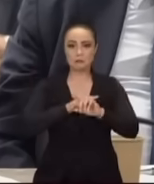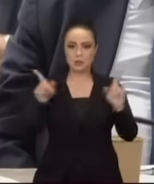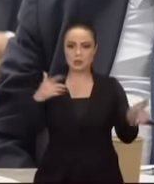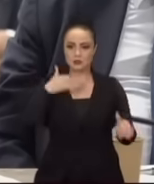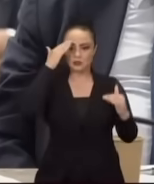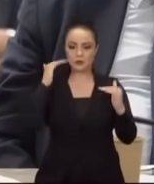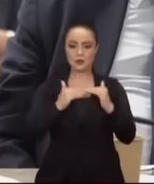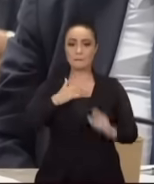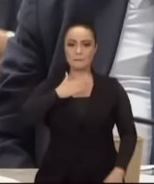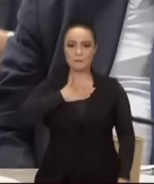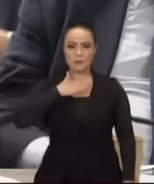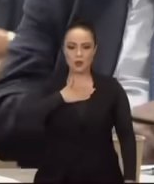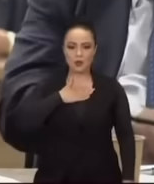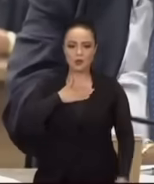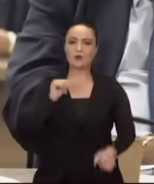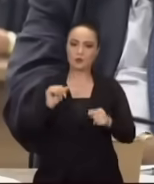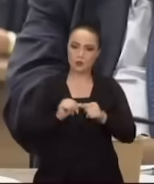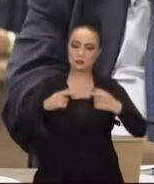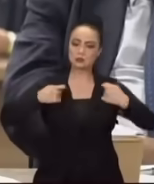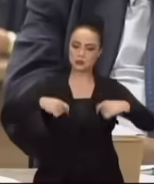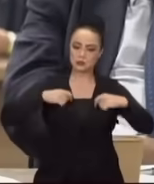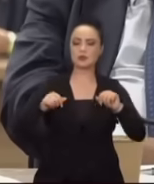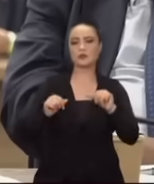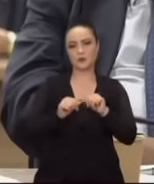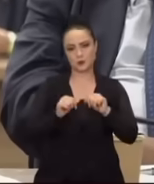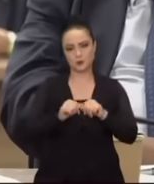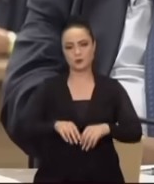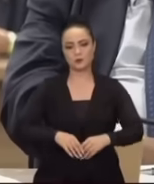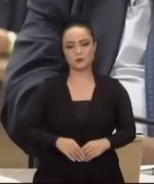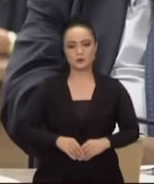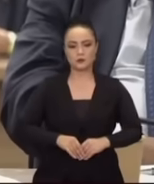entender, fiz aquilo que tinha que ser feito.